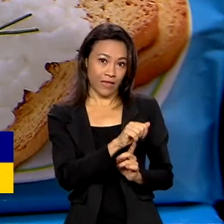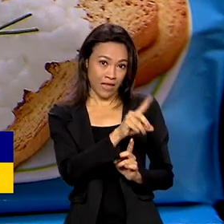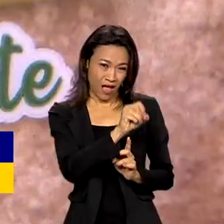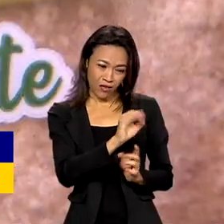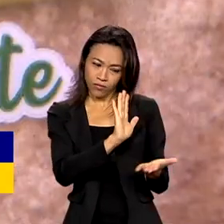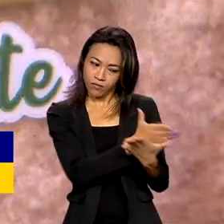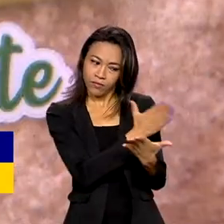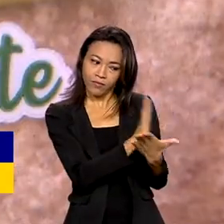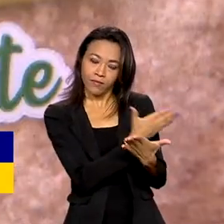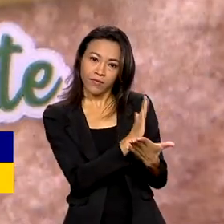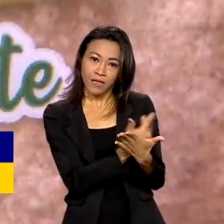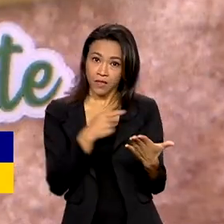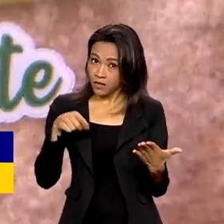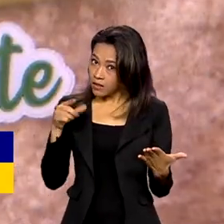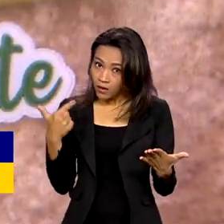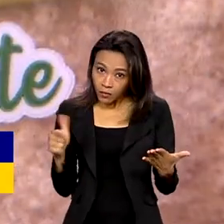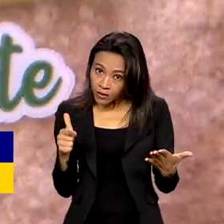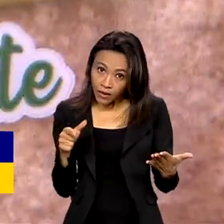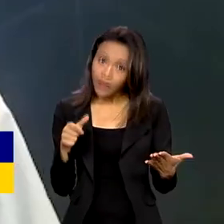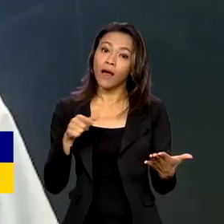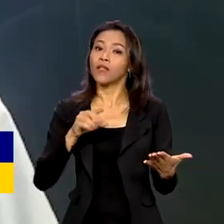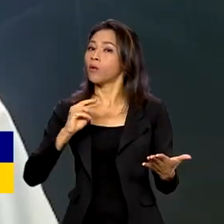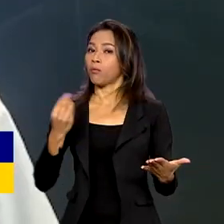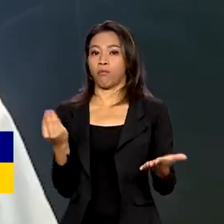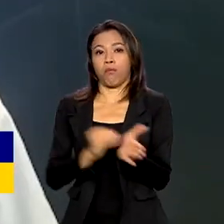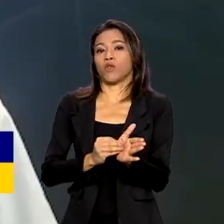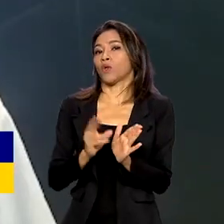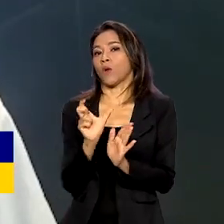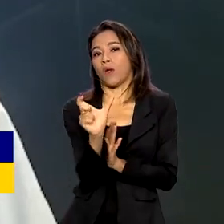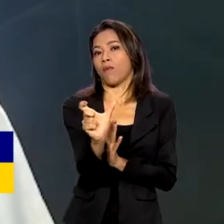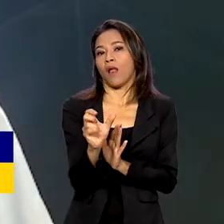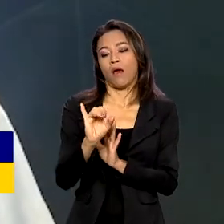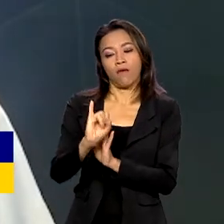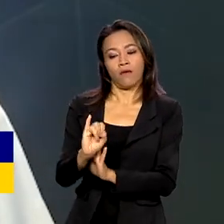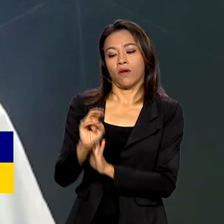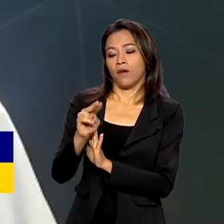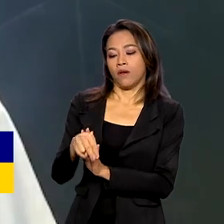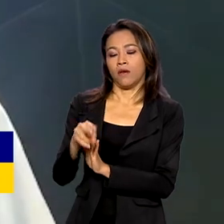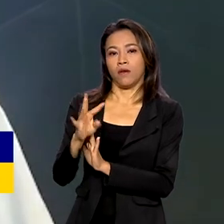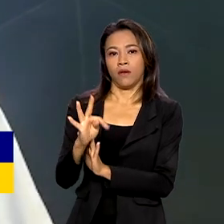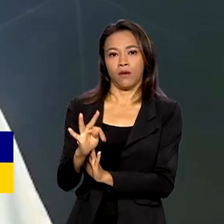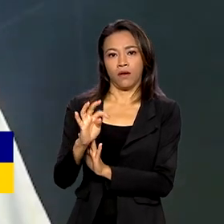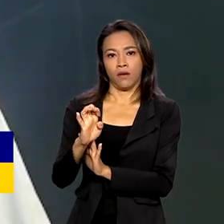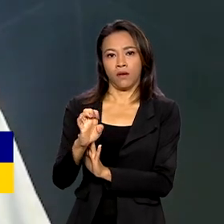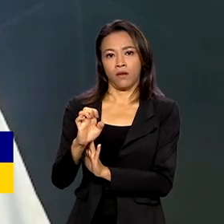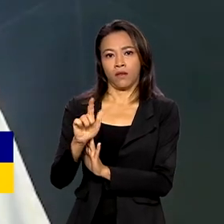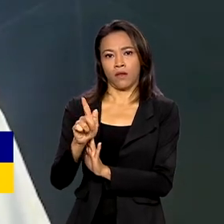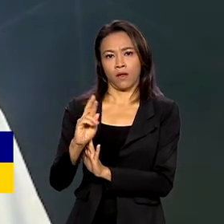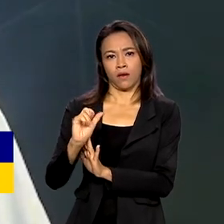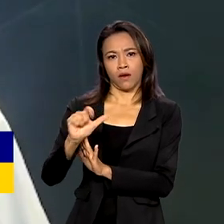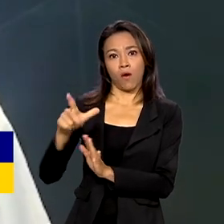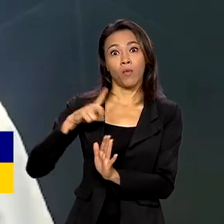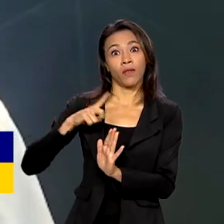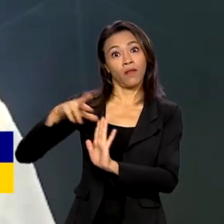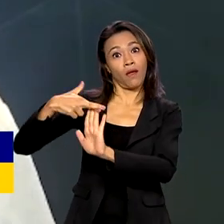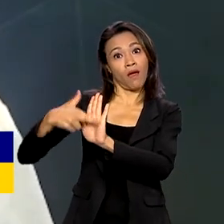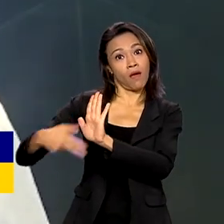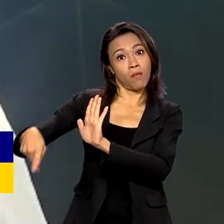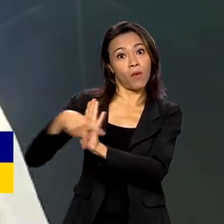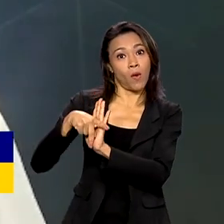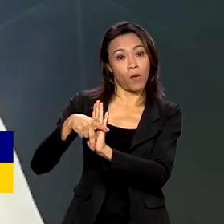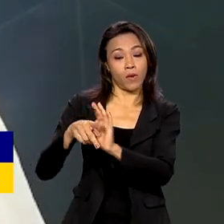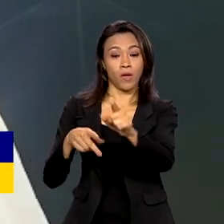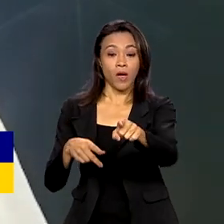não poderá ser usado na embalagem. Cada fabricante utilizava o seu critério, então produtos com composição bastante